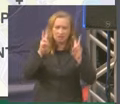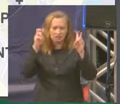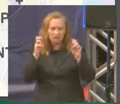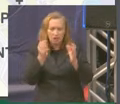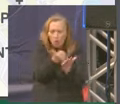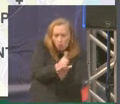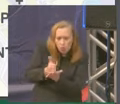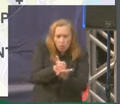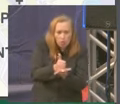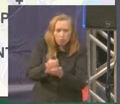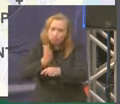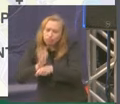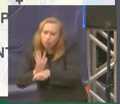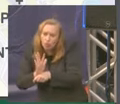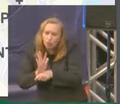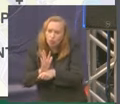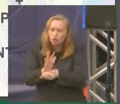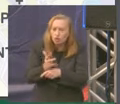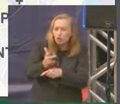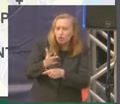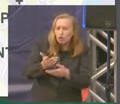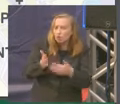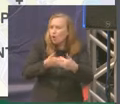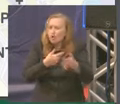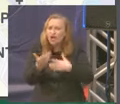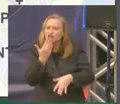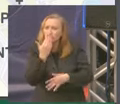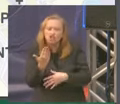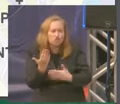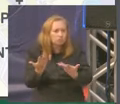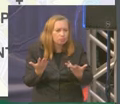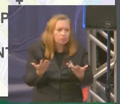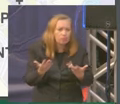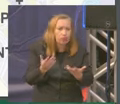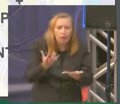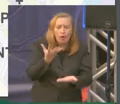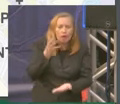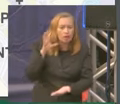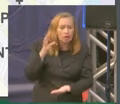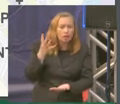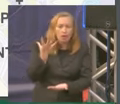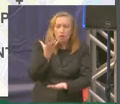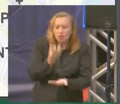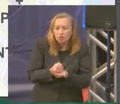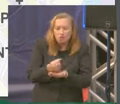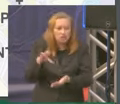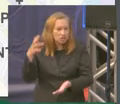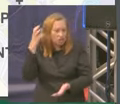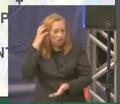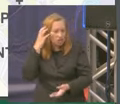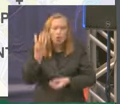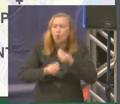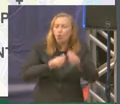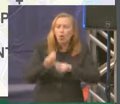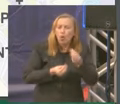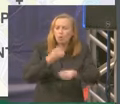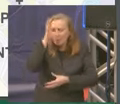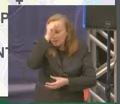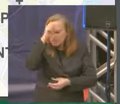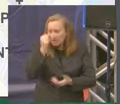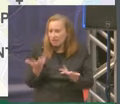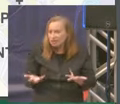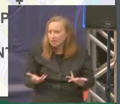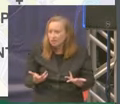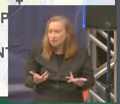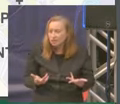com filme, com vídeo, com qualquer tipo de... com podcast, qualquer tipo de aprendizado. De que maneira? Com aprendizado